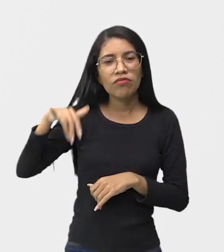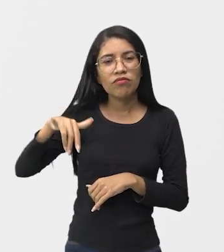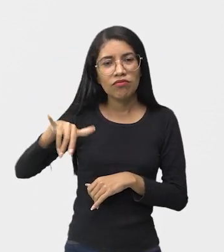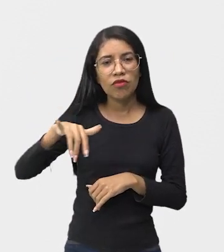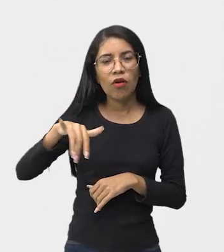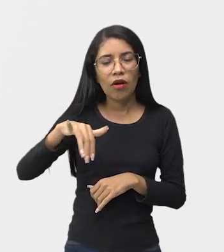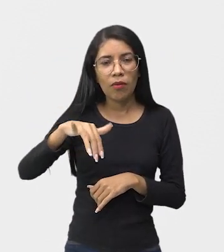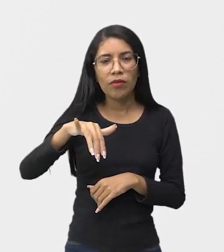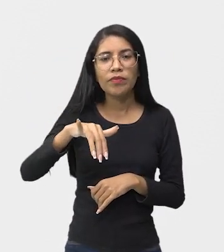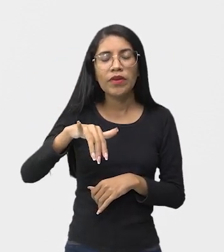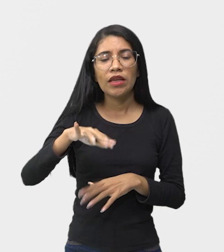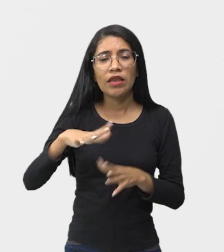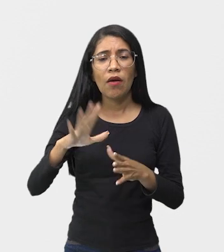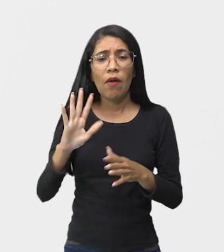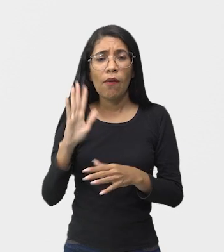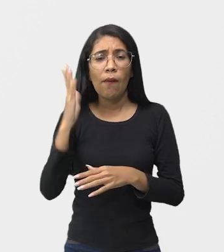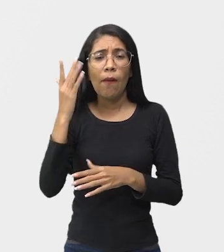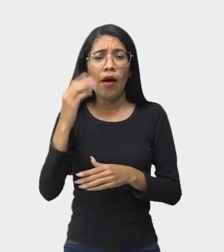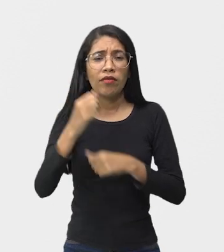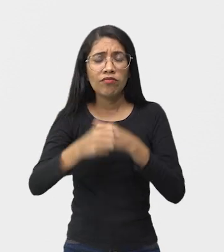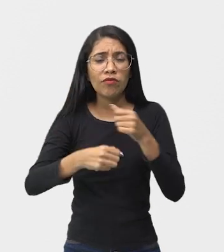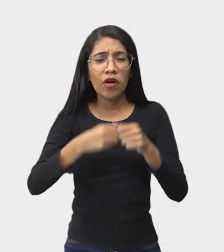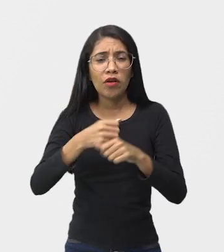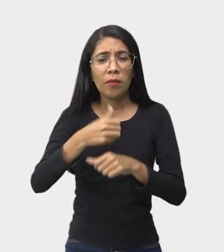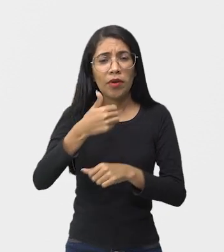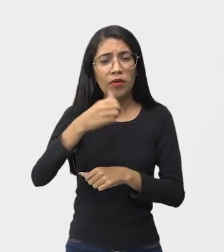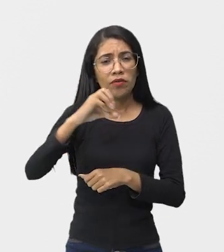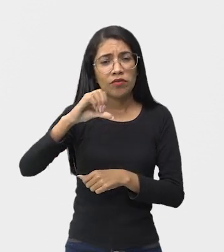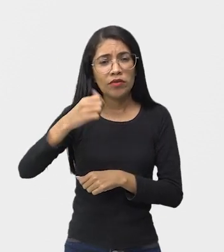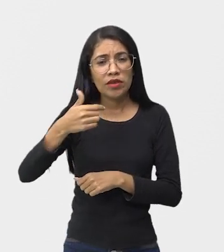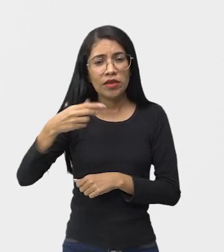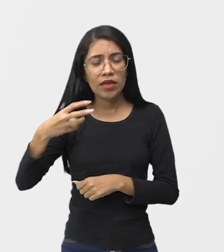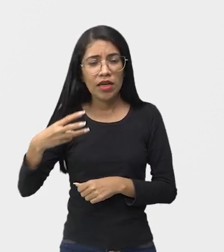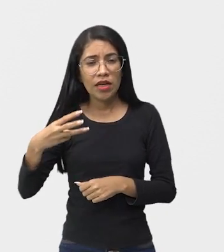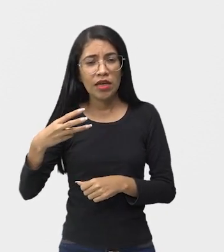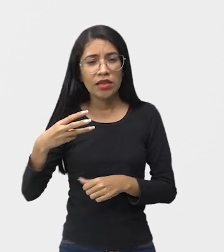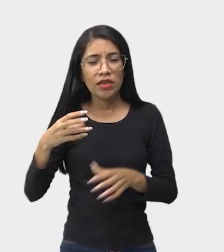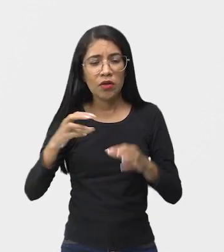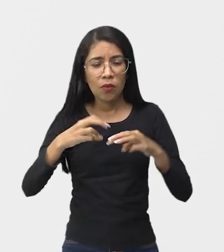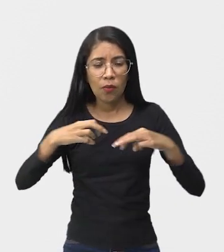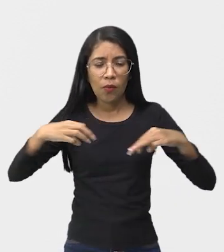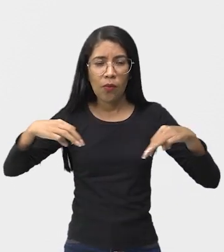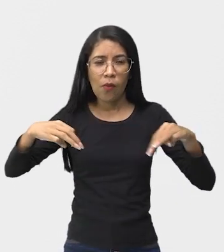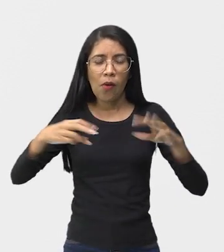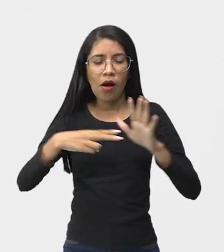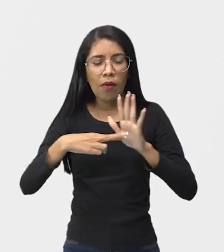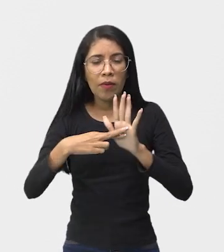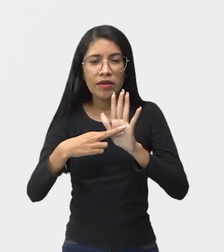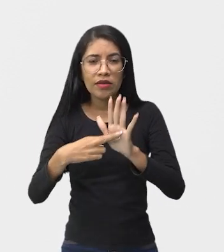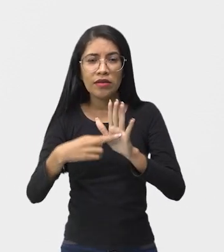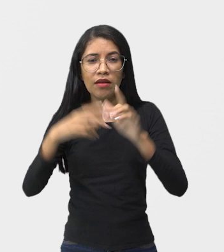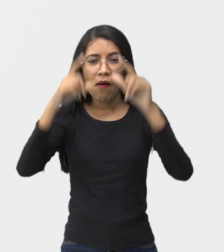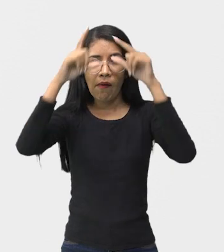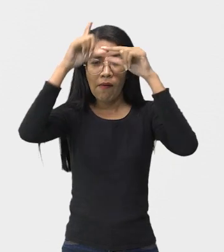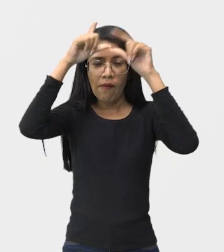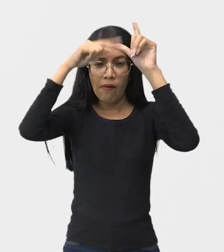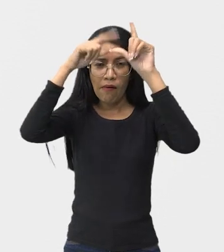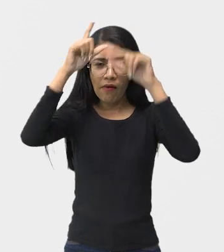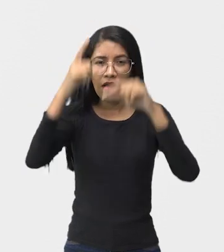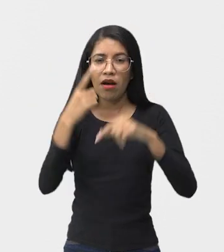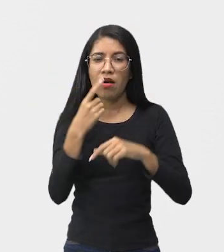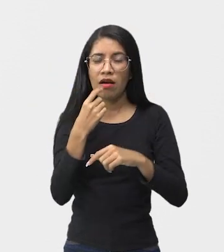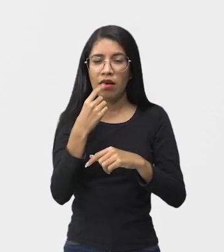boi-bumbá. Realizado desde 1913, no Bumbódromo, apresenta-se as agremiações Boi